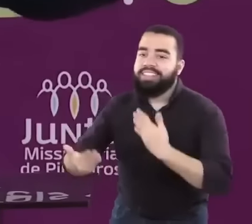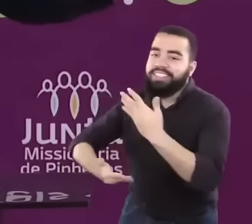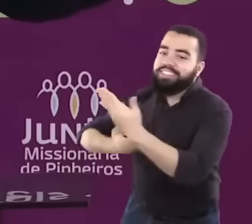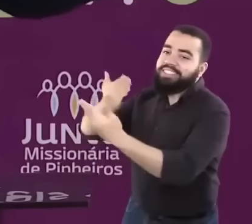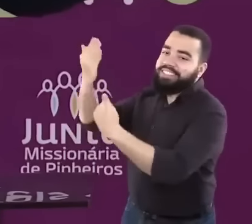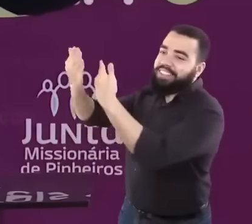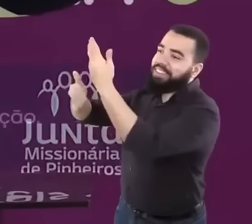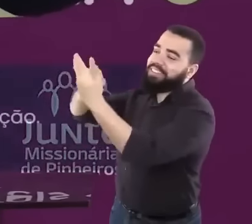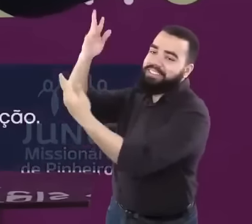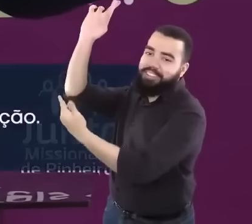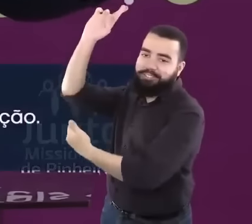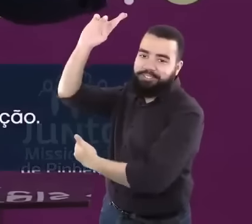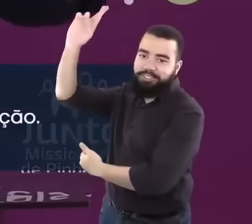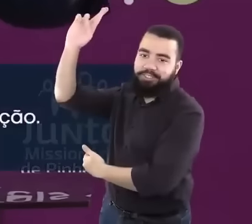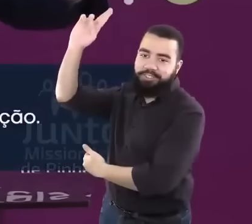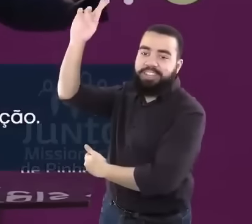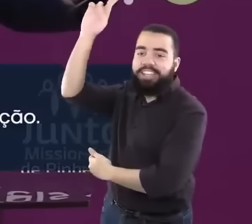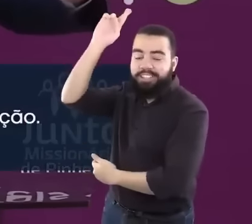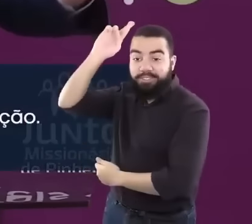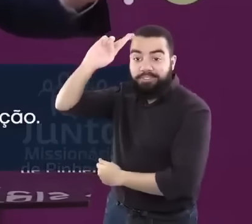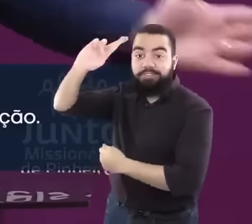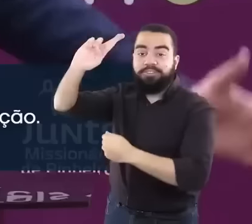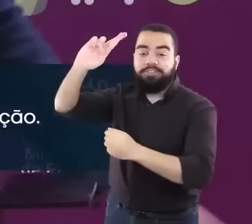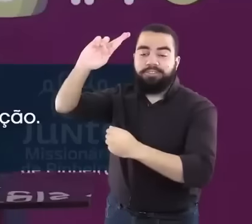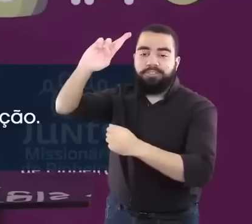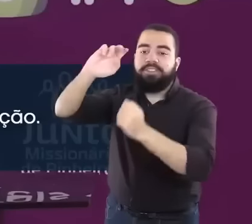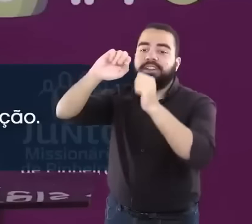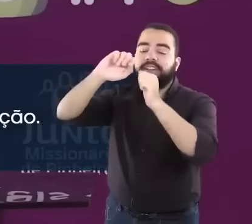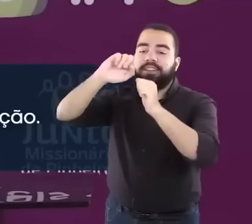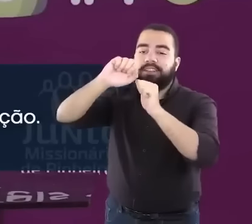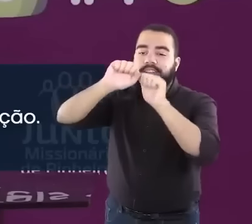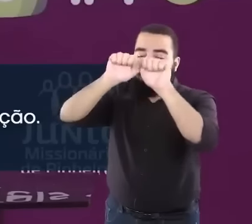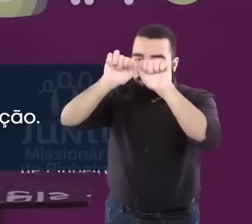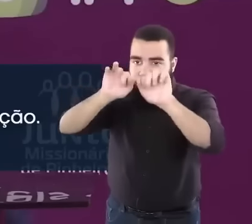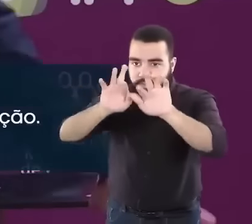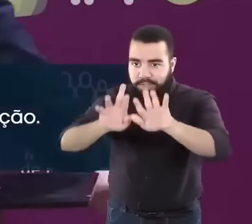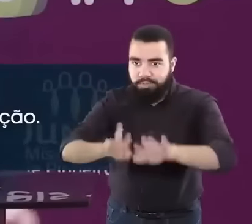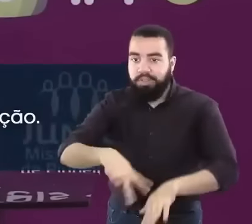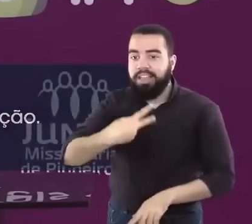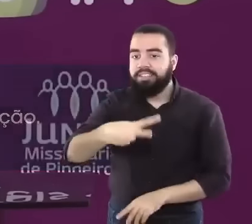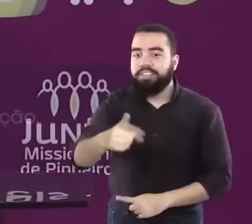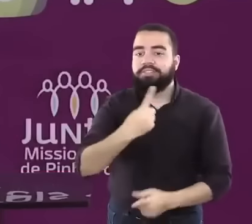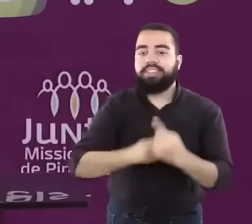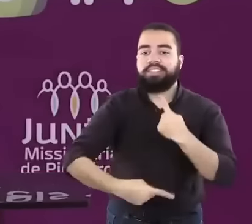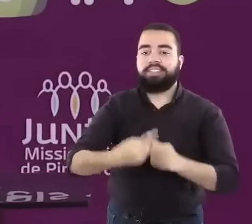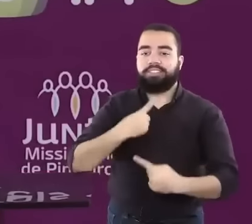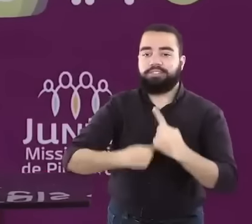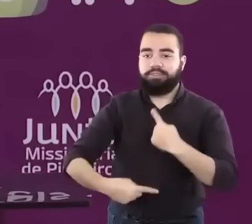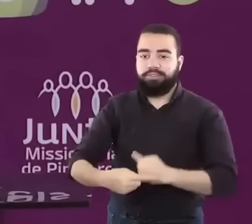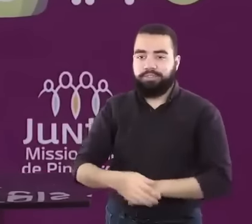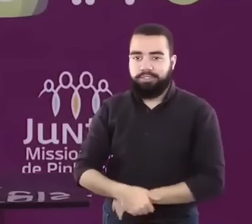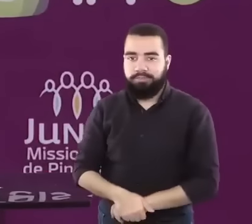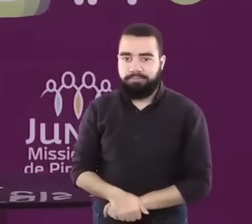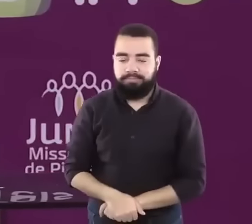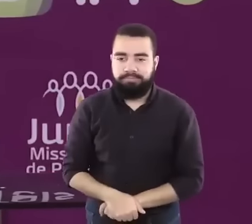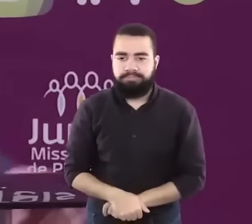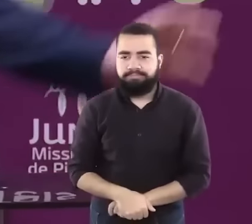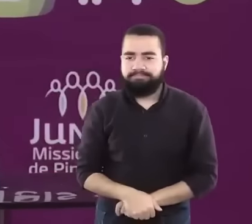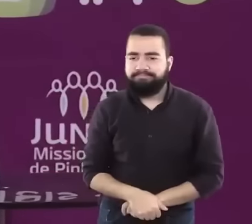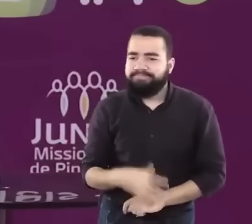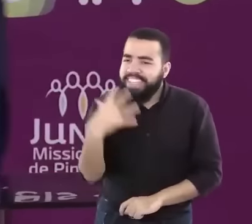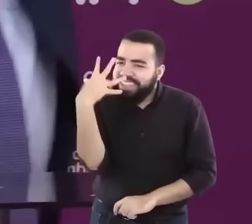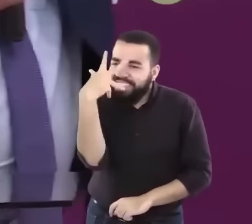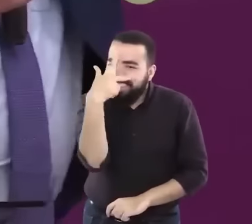Senhor e ele satisfará os desejos do teu Que coisa linda esse versículo